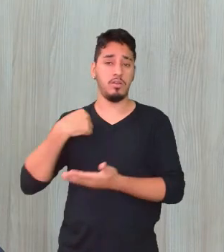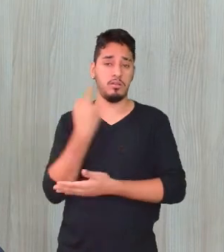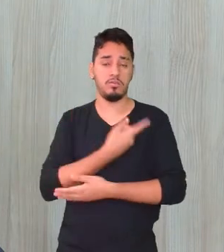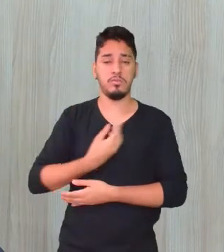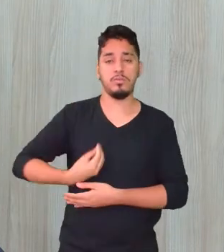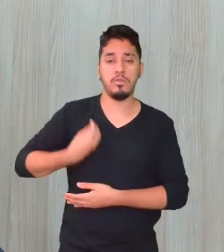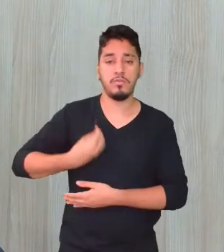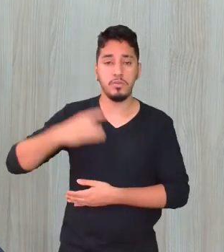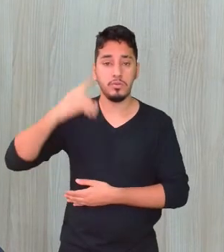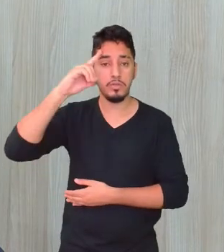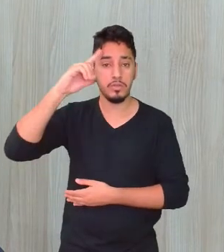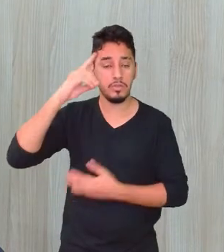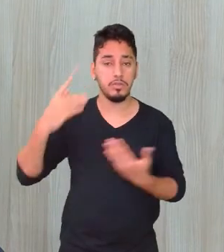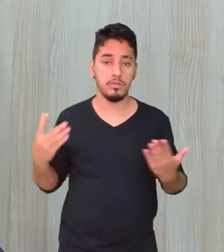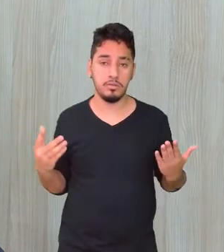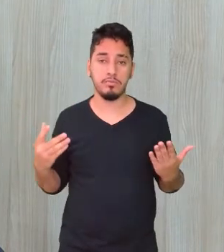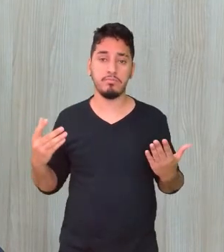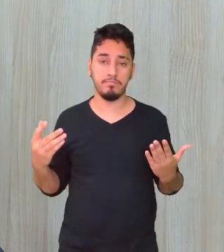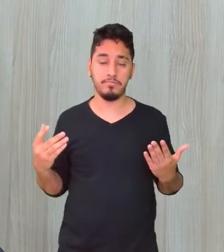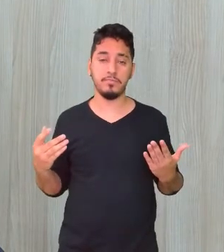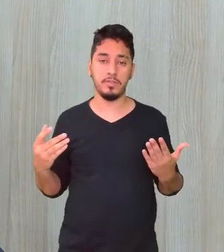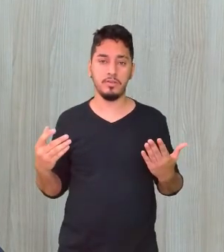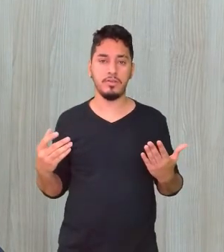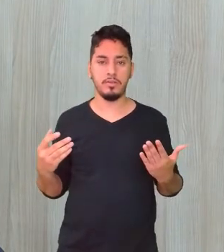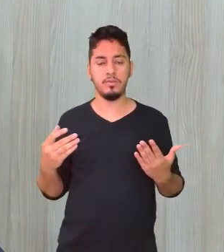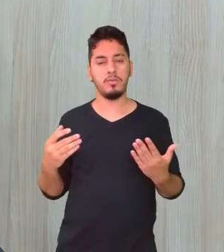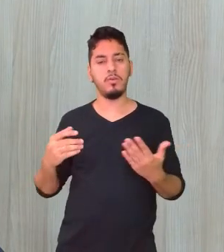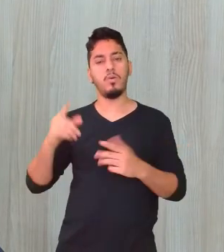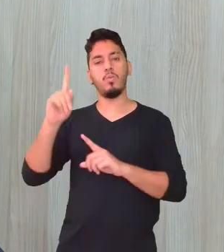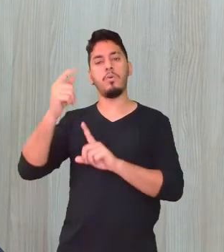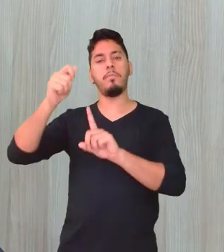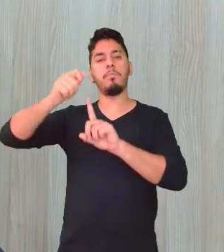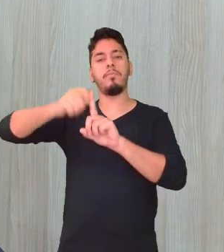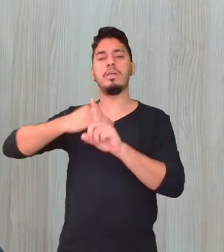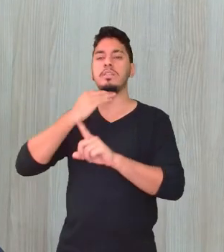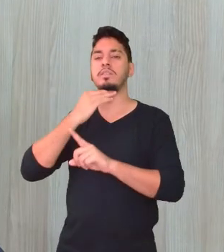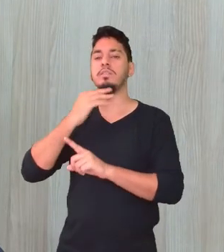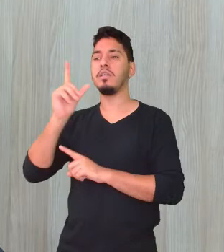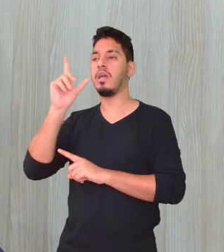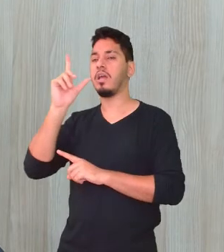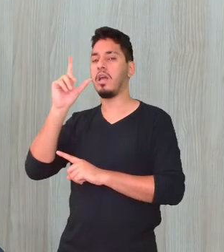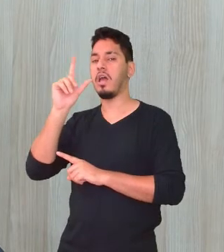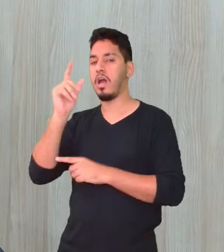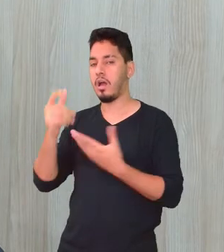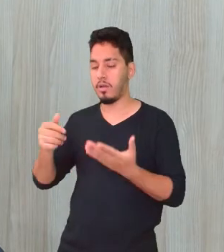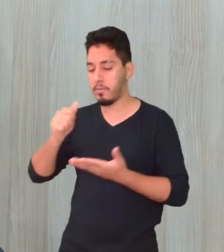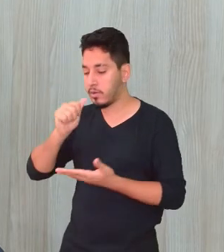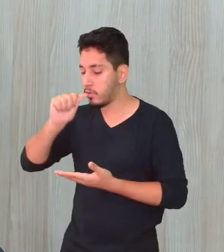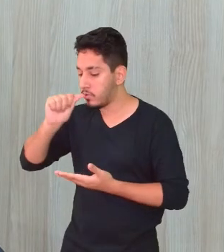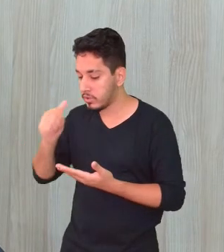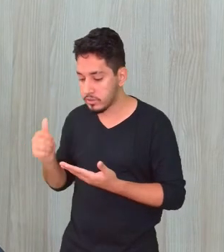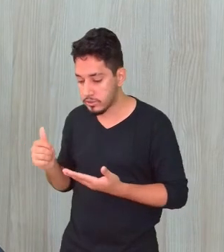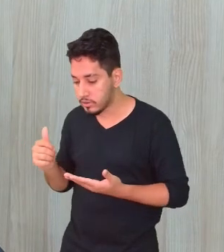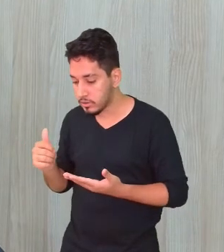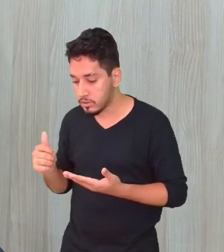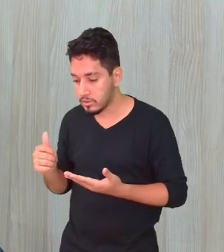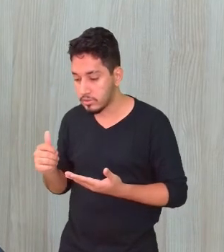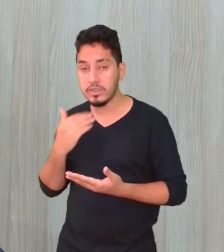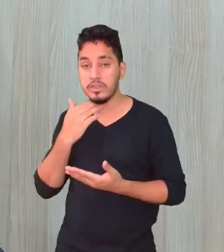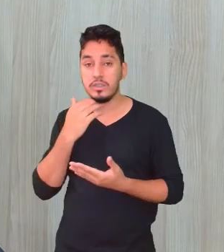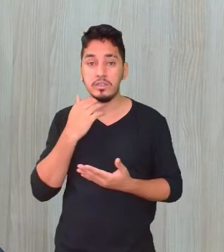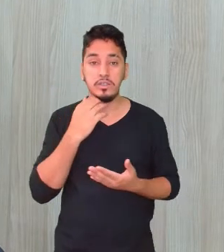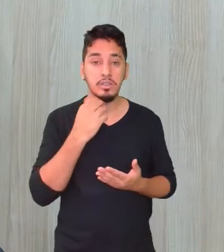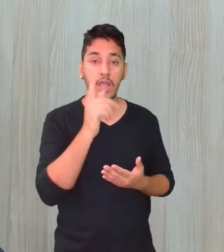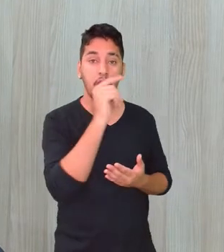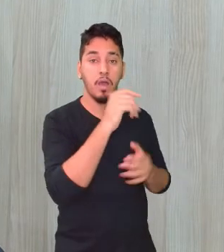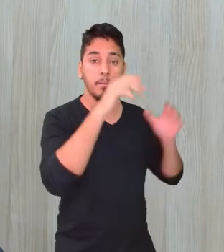no cotidiano, né? A gente, quando passa um mês sem chegar água na torneira, é sofrimento, todo mundo já fica doido,